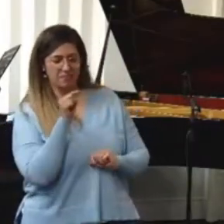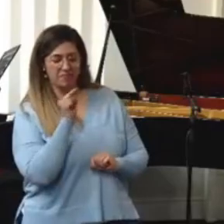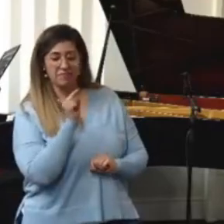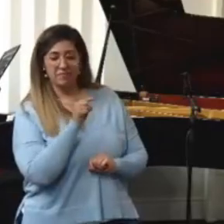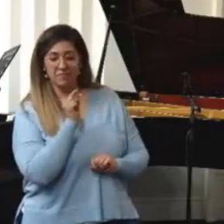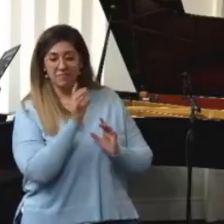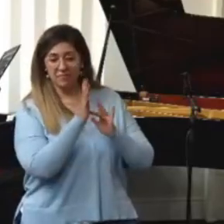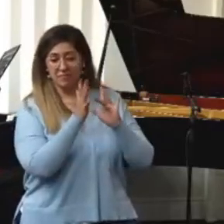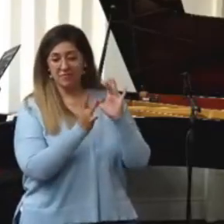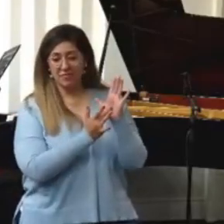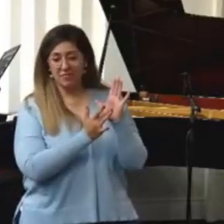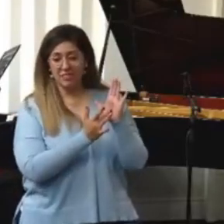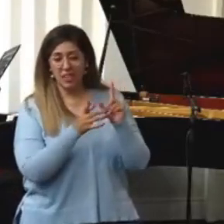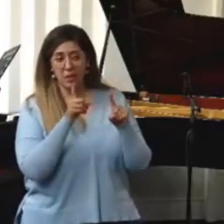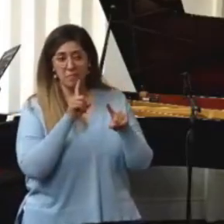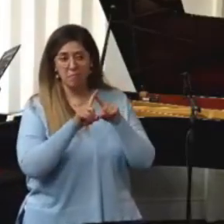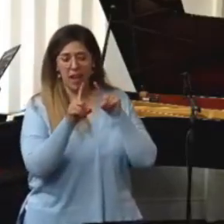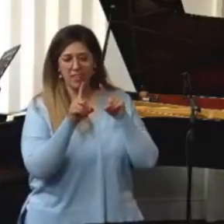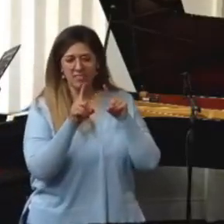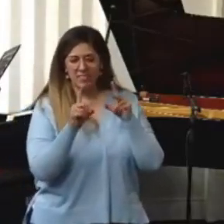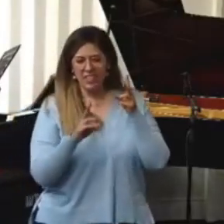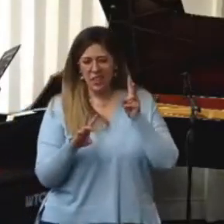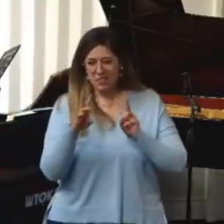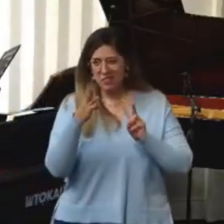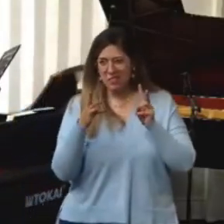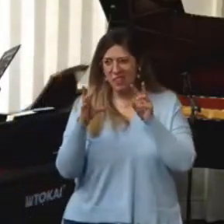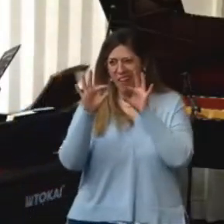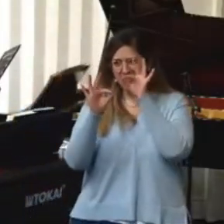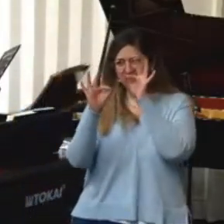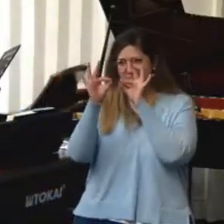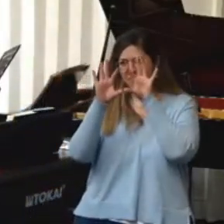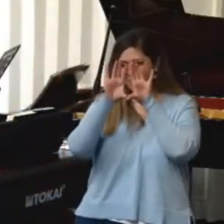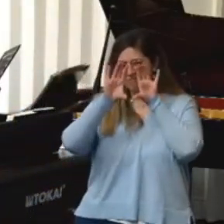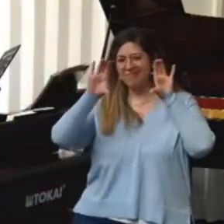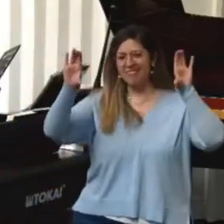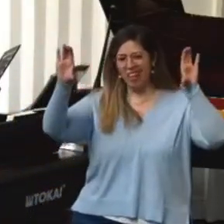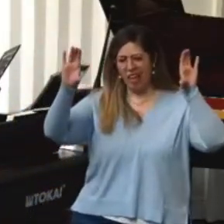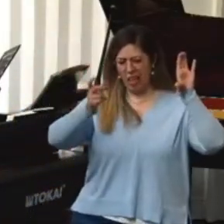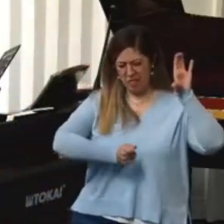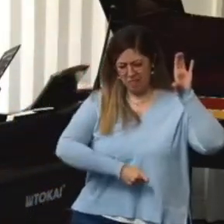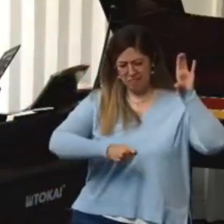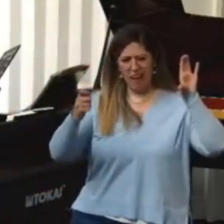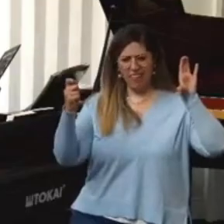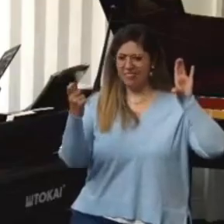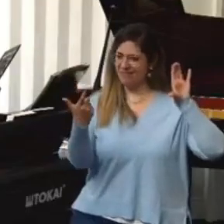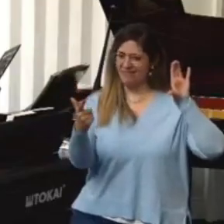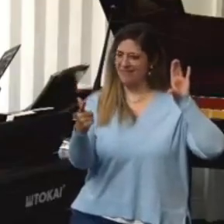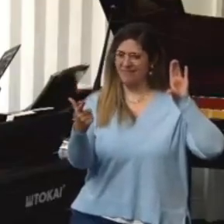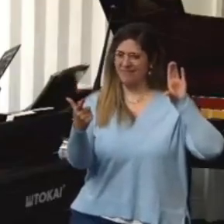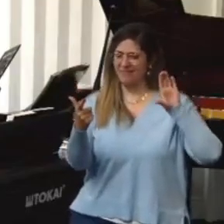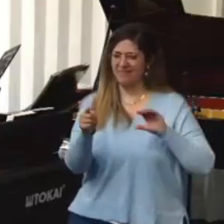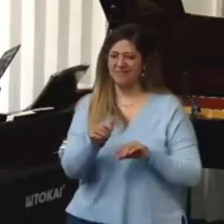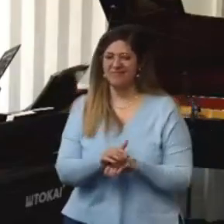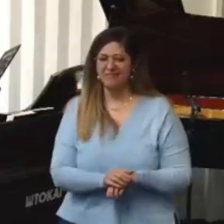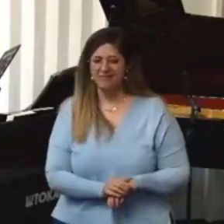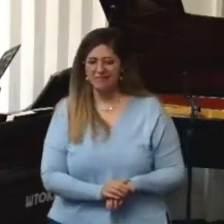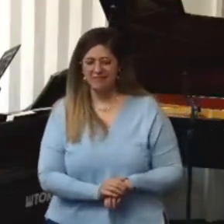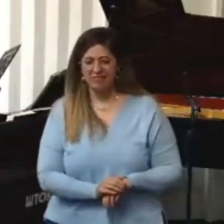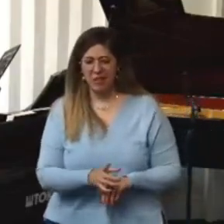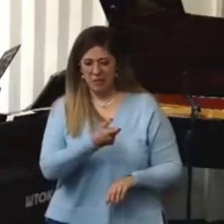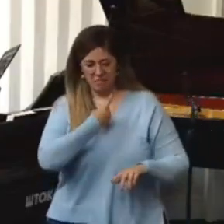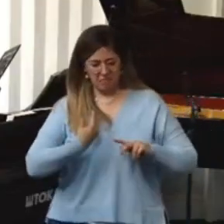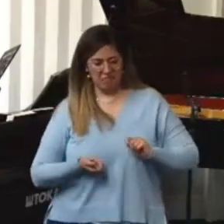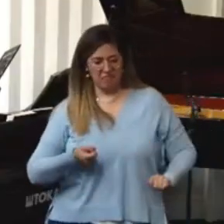sua vitória estava sendo preparada nos céus. Não com uma espada, não como um ato